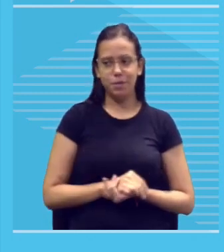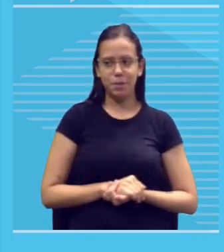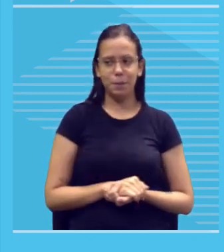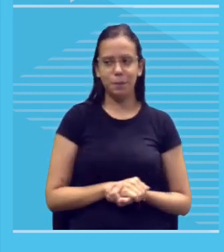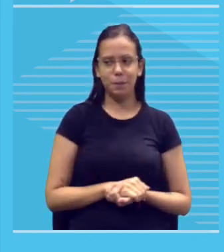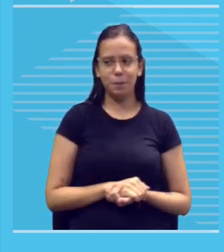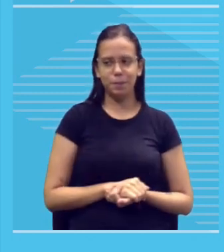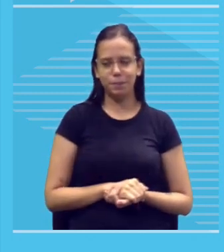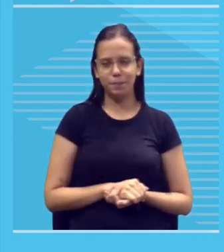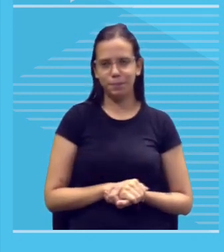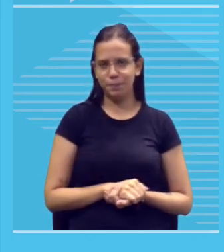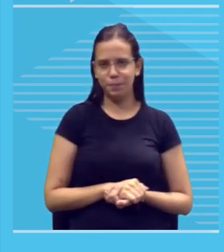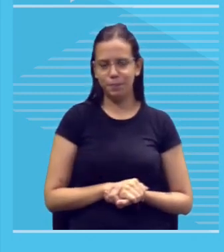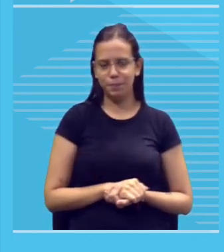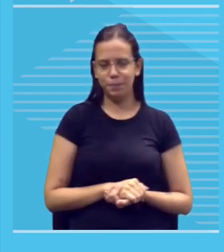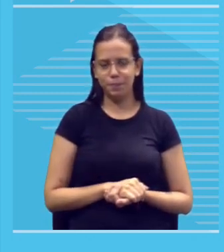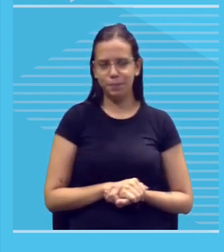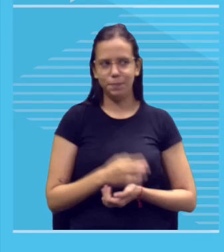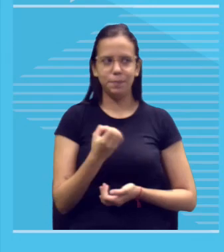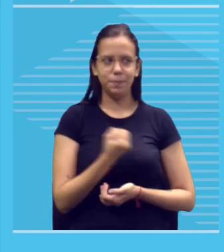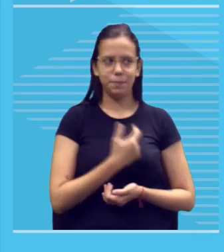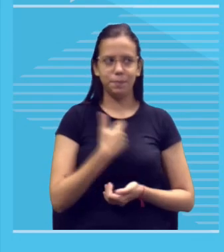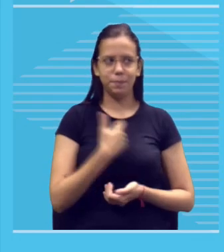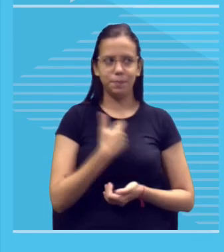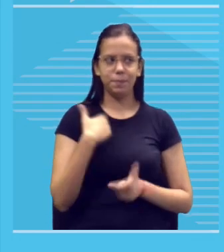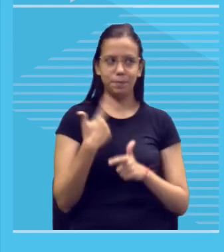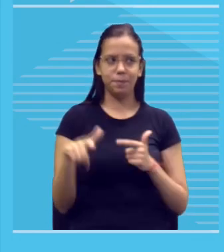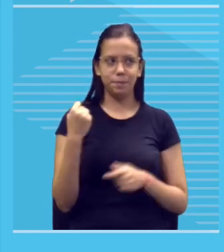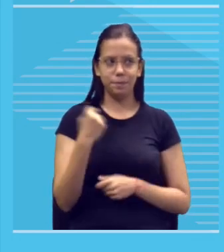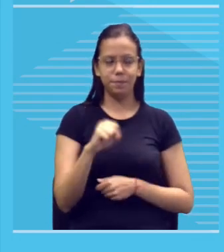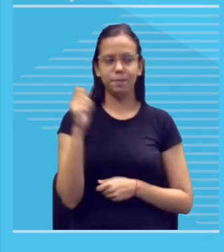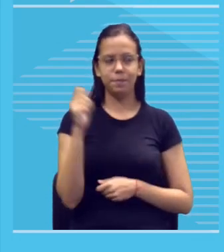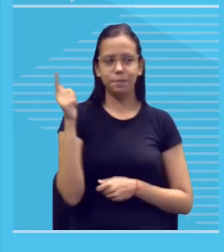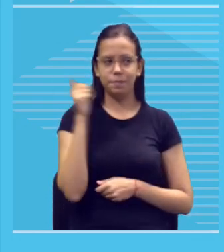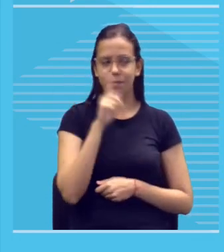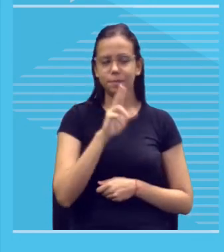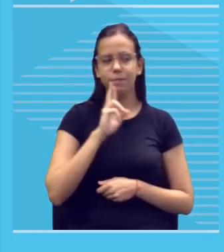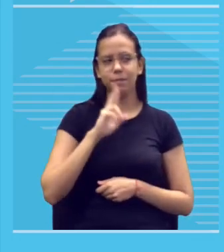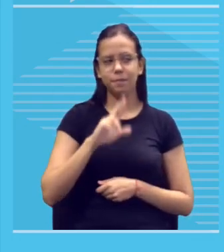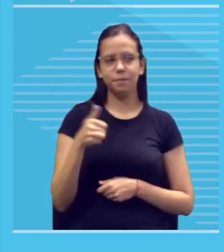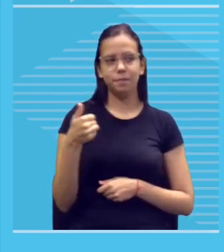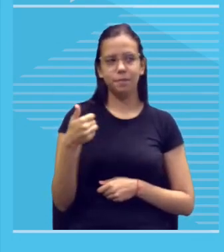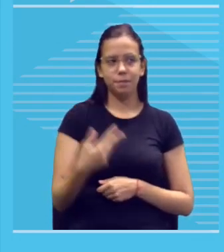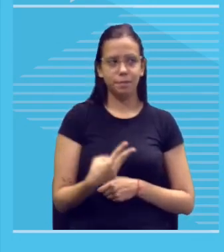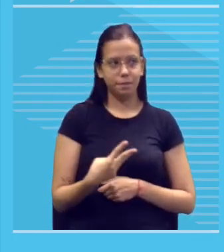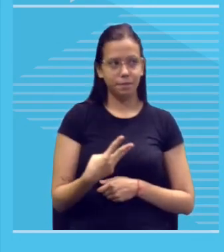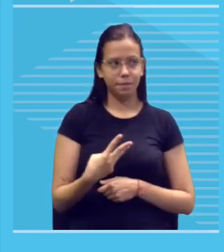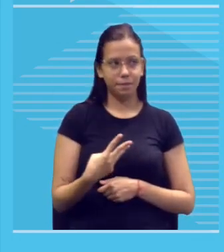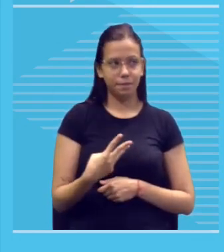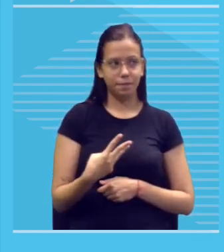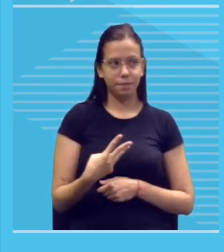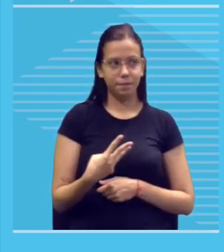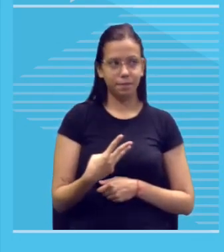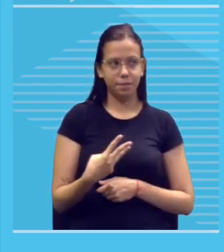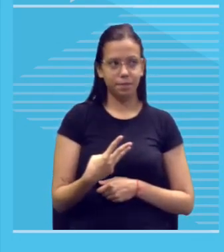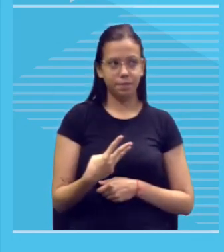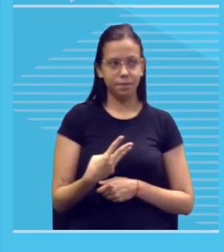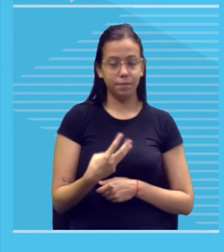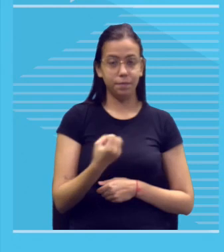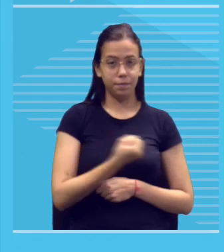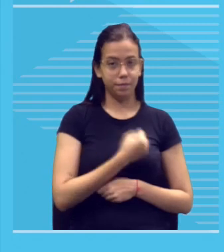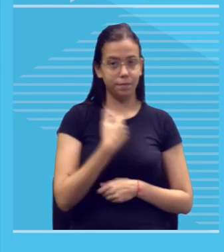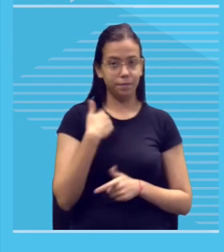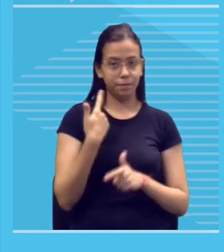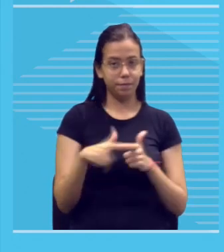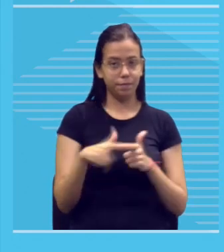dividir um número por oito obtive o quociente 13 veja bem dividir um número por 8